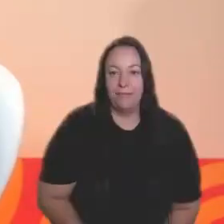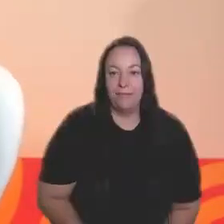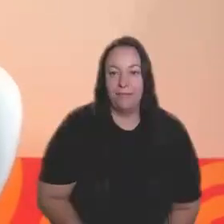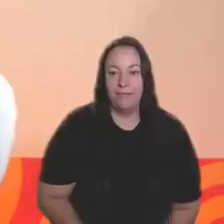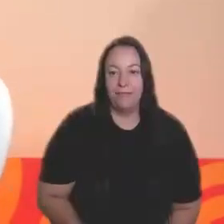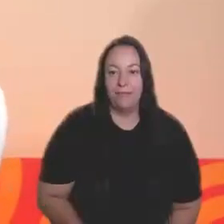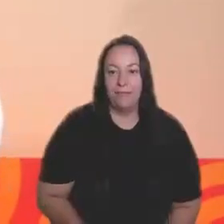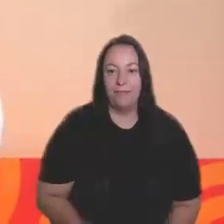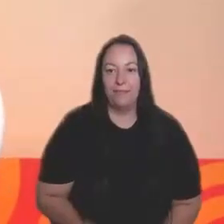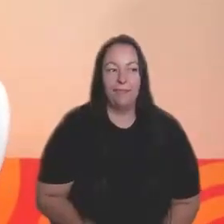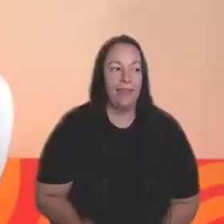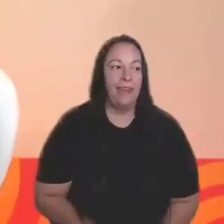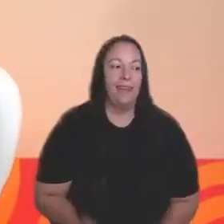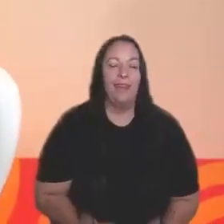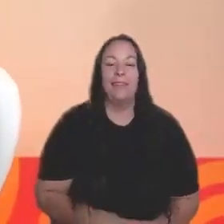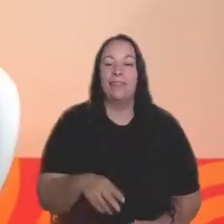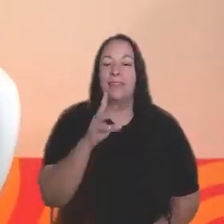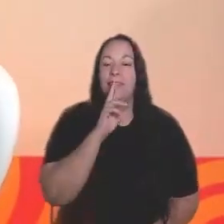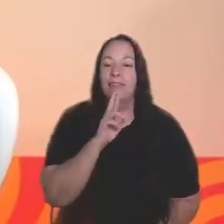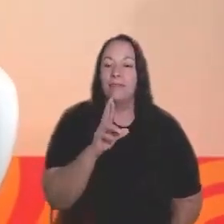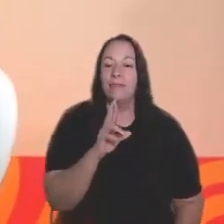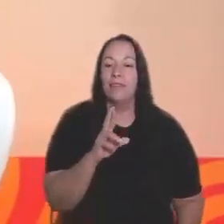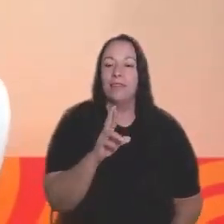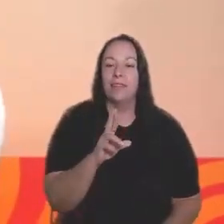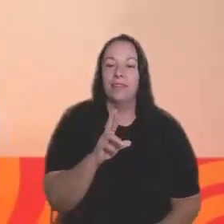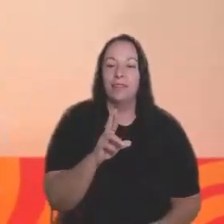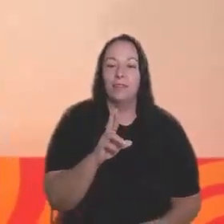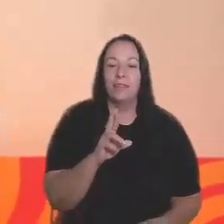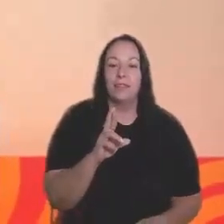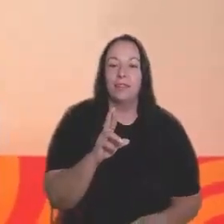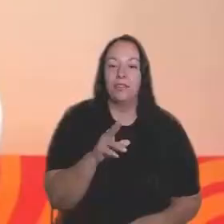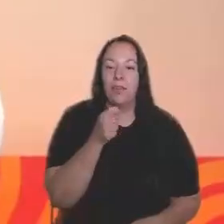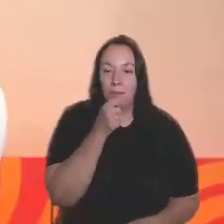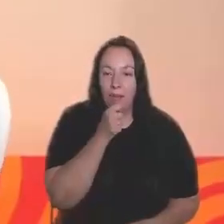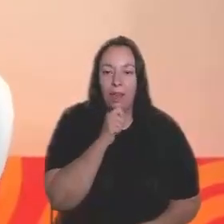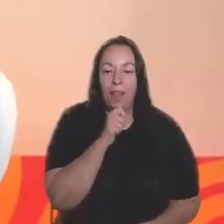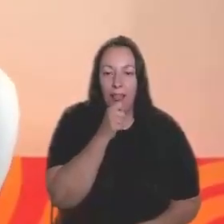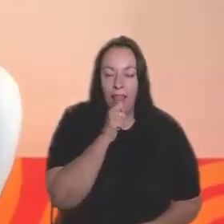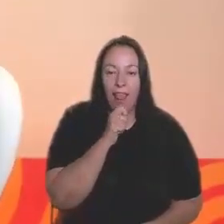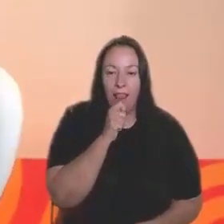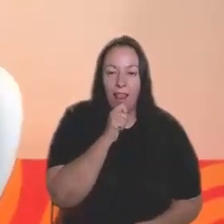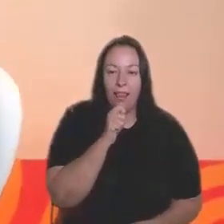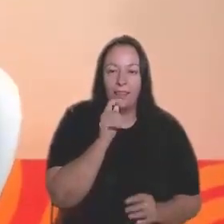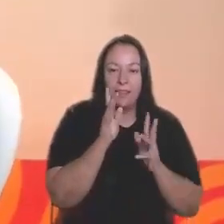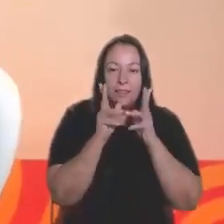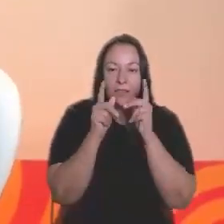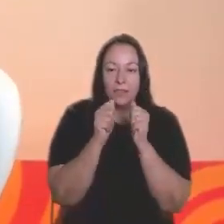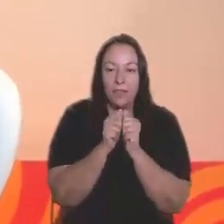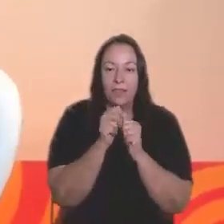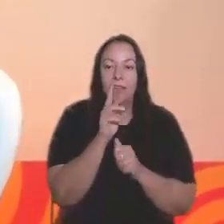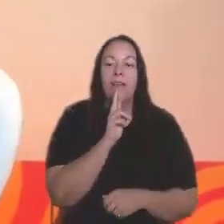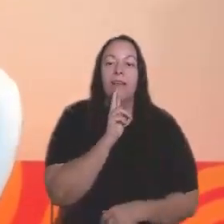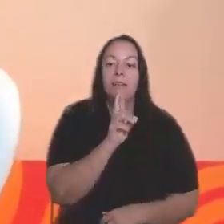resposta delas, ganharam até brinde, né, gente? Vocês foram ganhando prêmios ali, tinha pirulito, e todas estavam com as respostas na ponta da